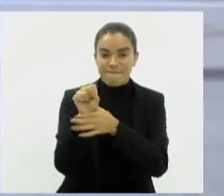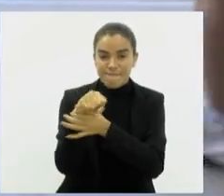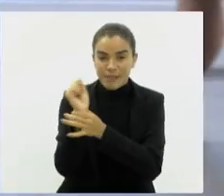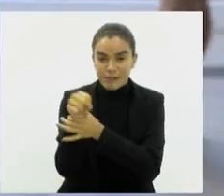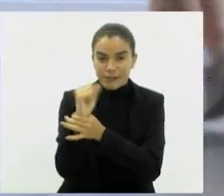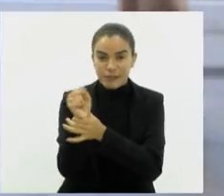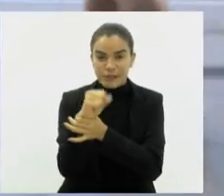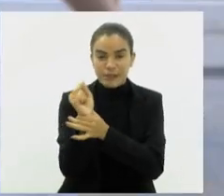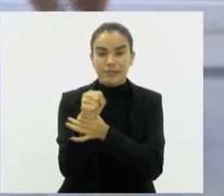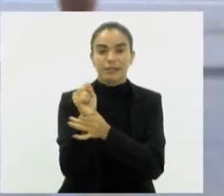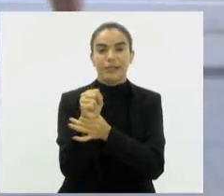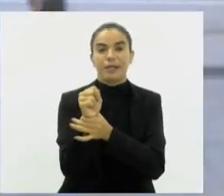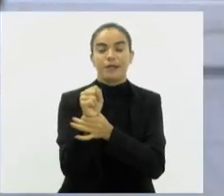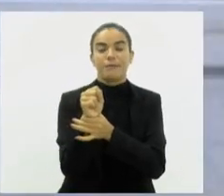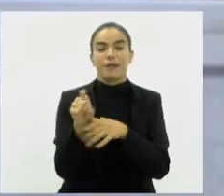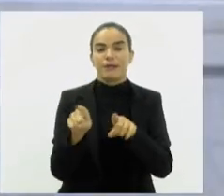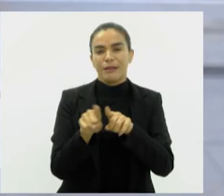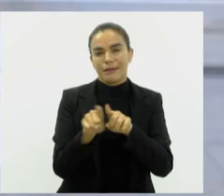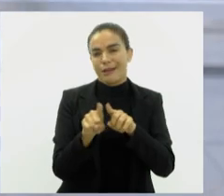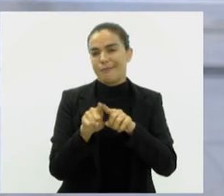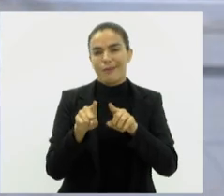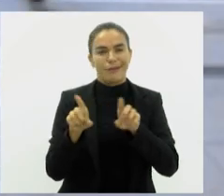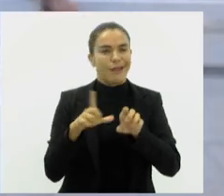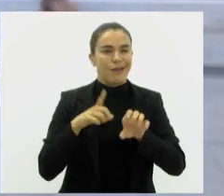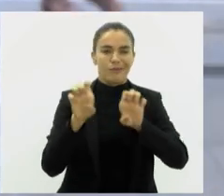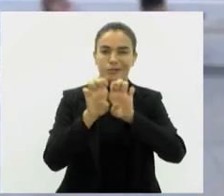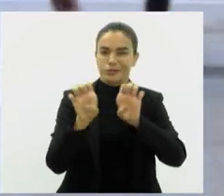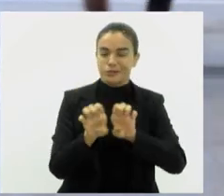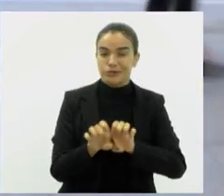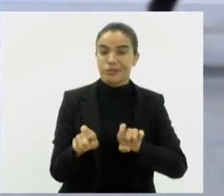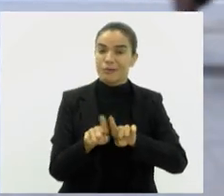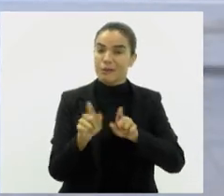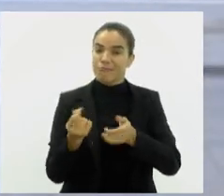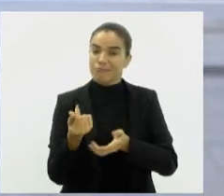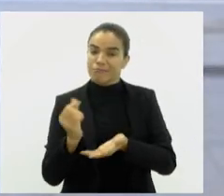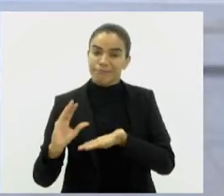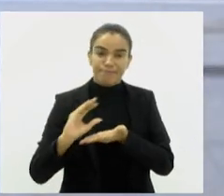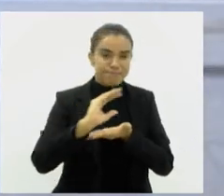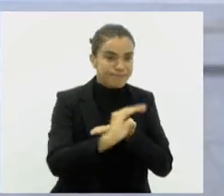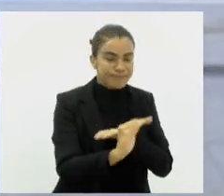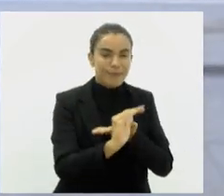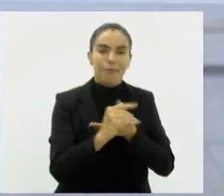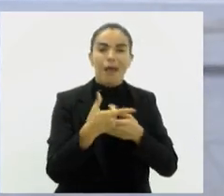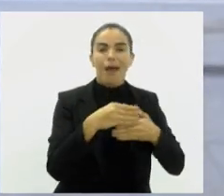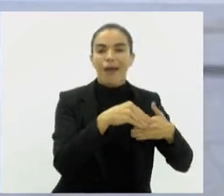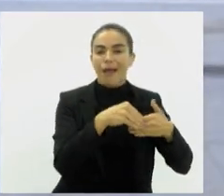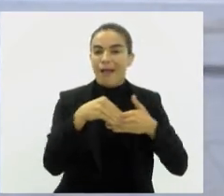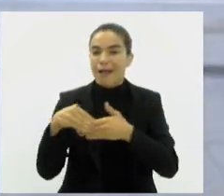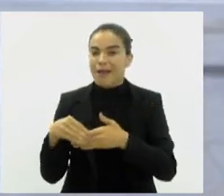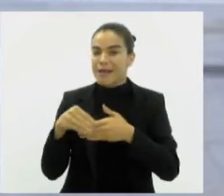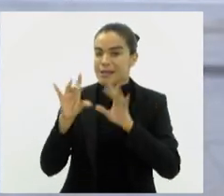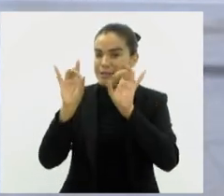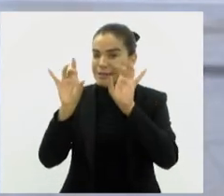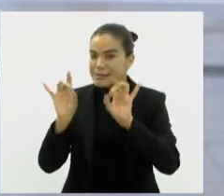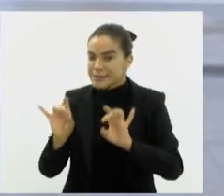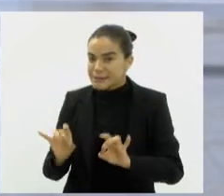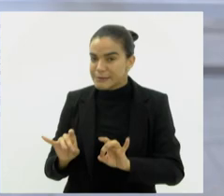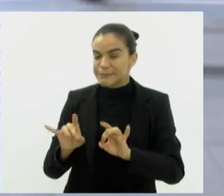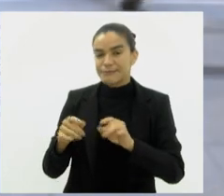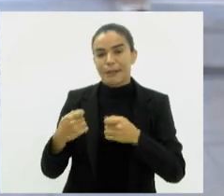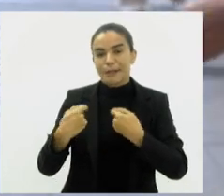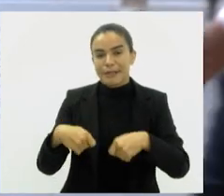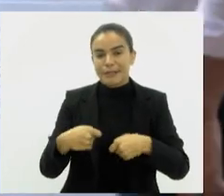fisioterapia. E a gente tem toda uma estrutura e um recurso do hospital para encaminhamento para as especialidades conforme as